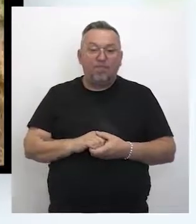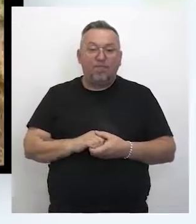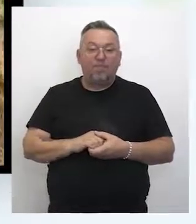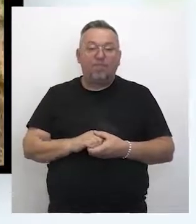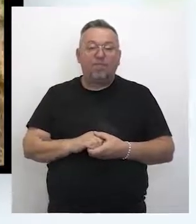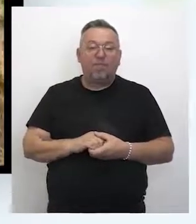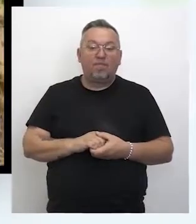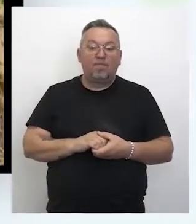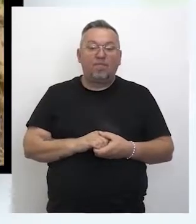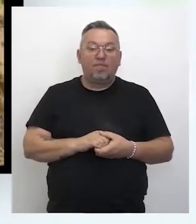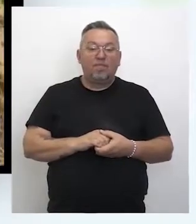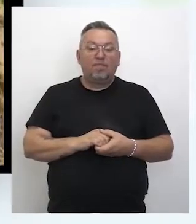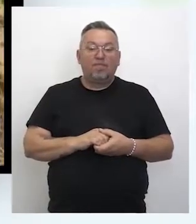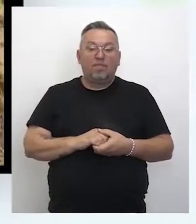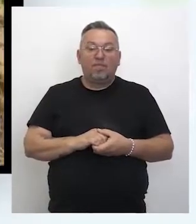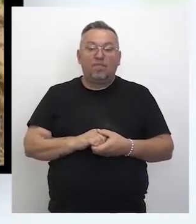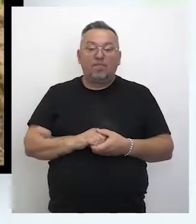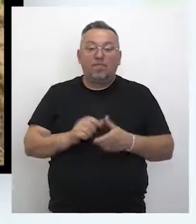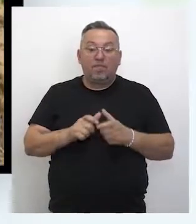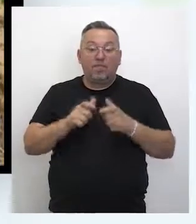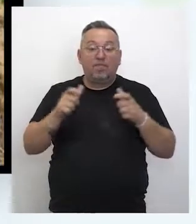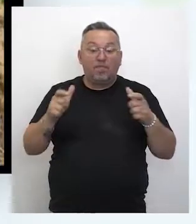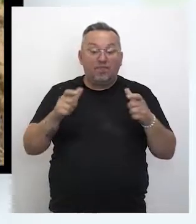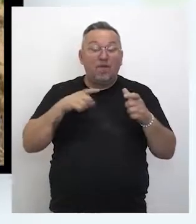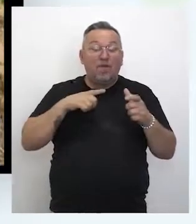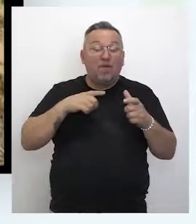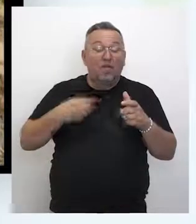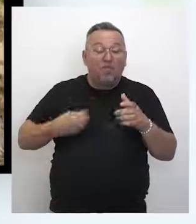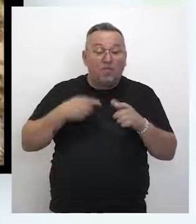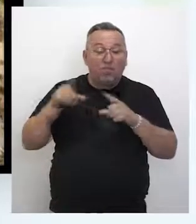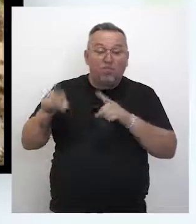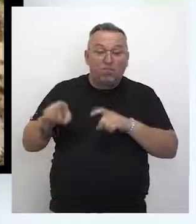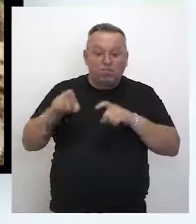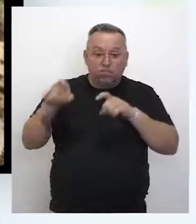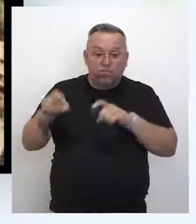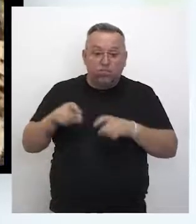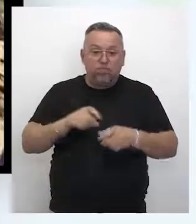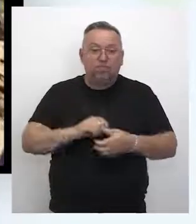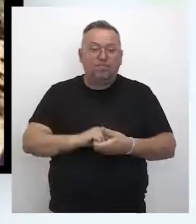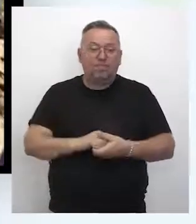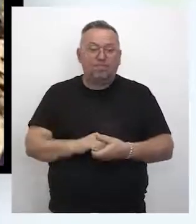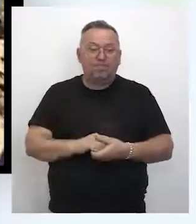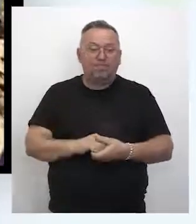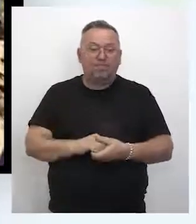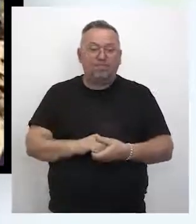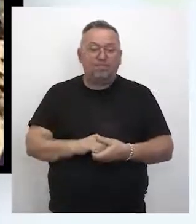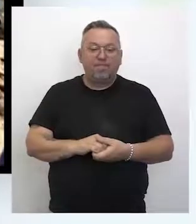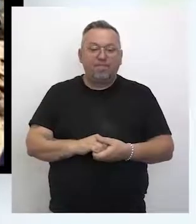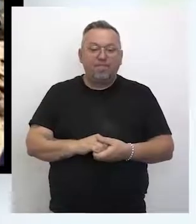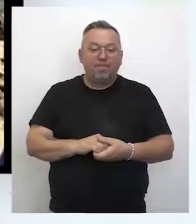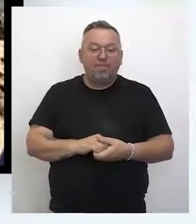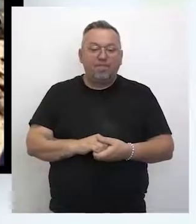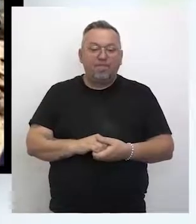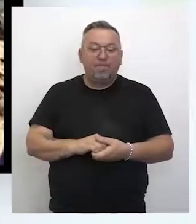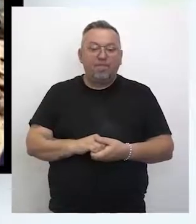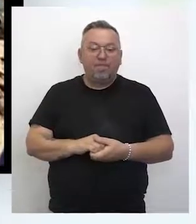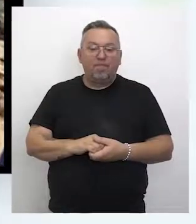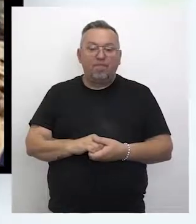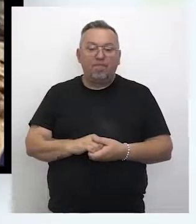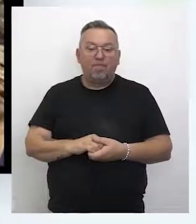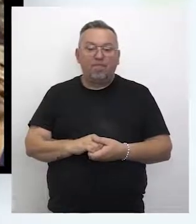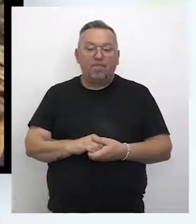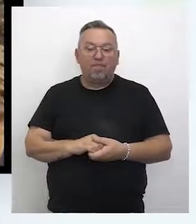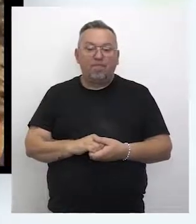agora podemos ver suas águas empoçadas. Vemos